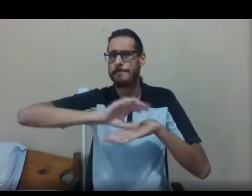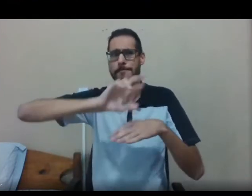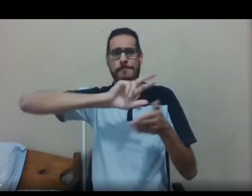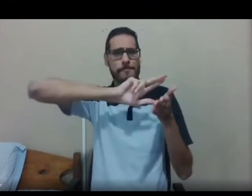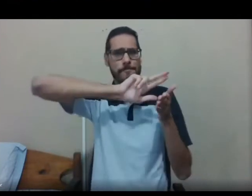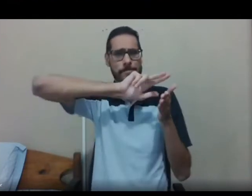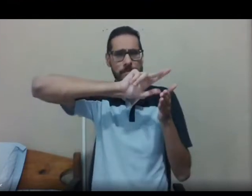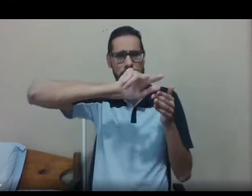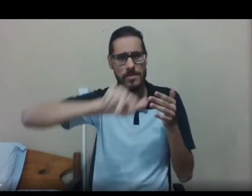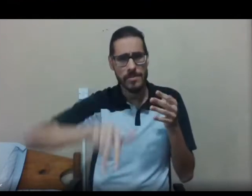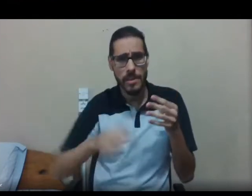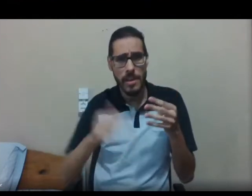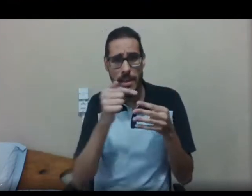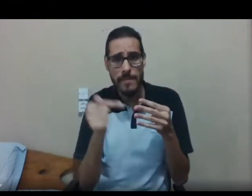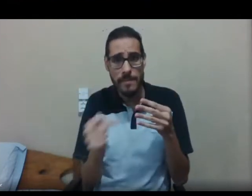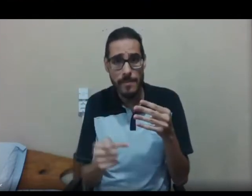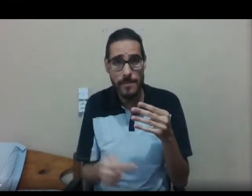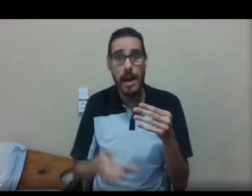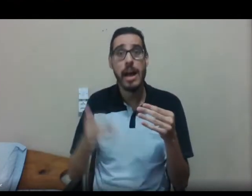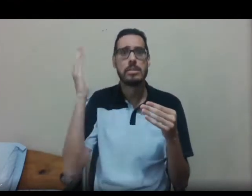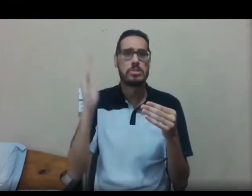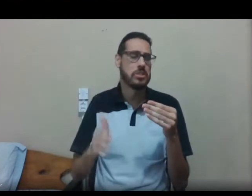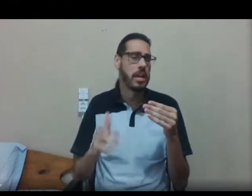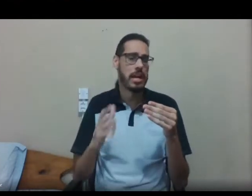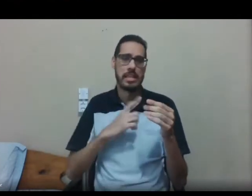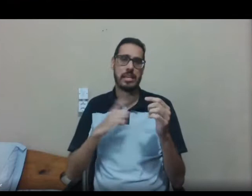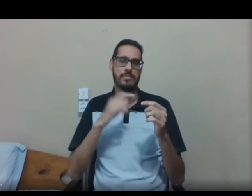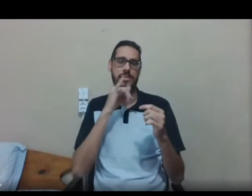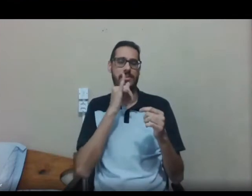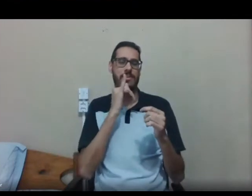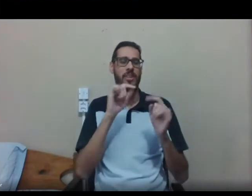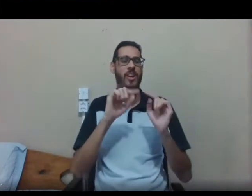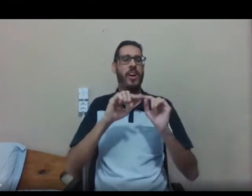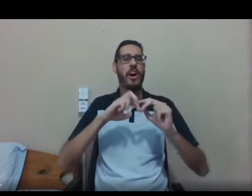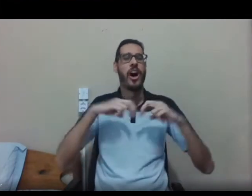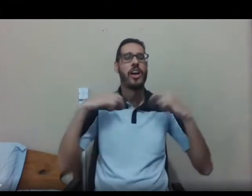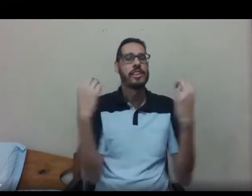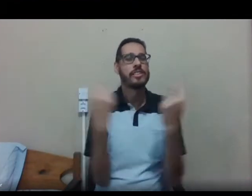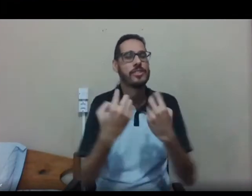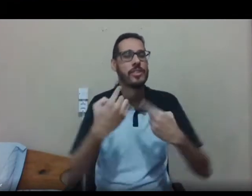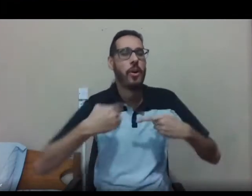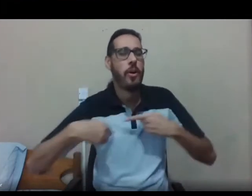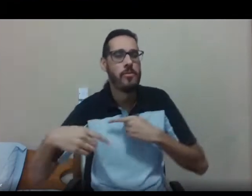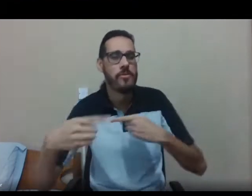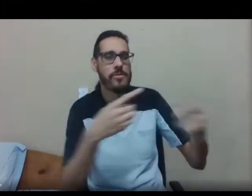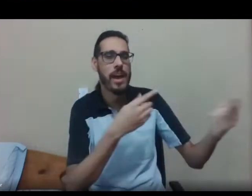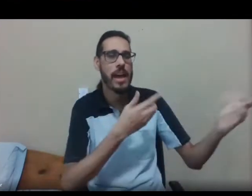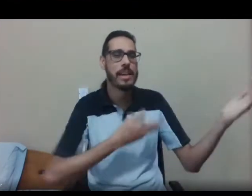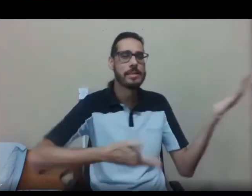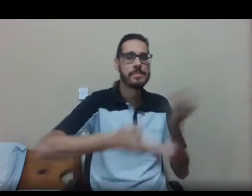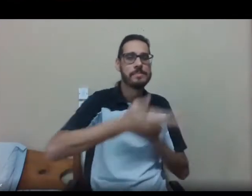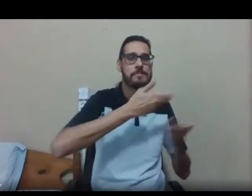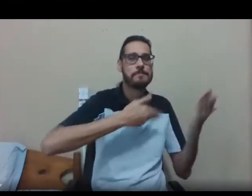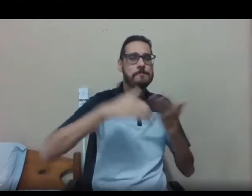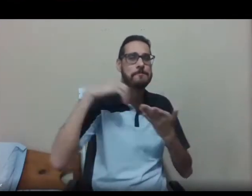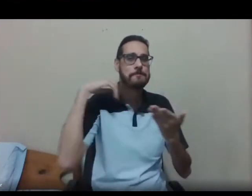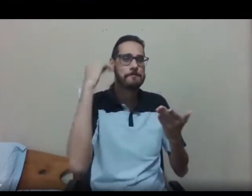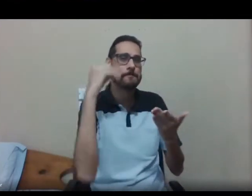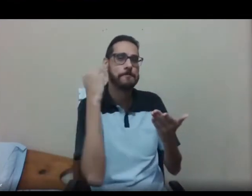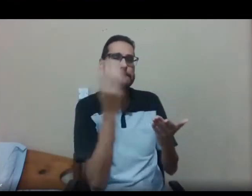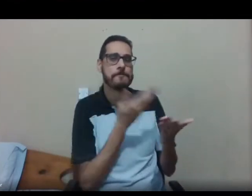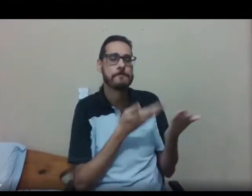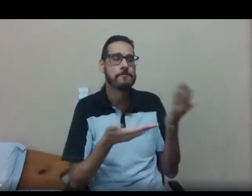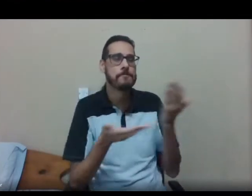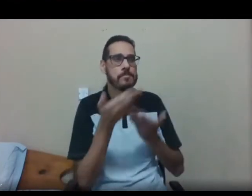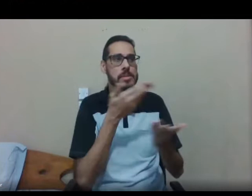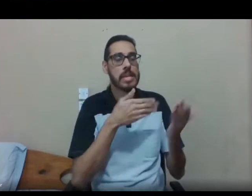e é uma forma também de estimular que essas atividades elas ocorram no âmbito do curso. Tá certo? E aí também